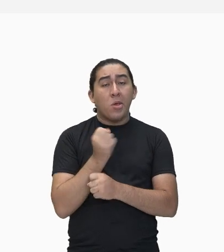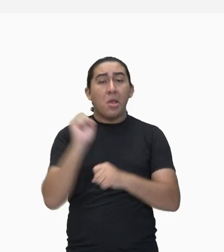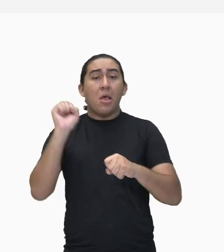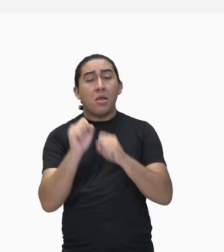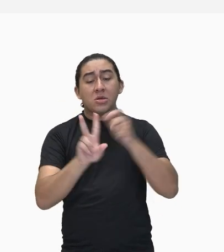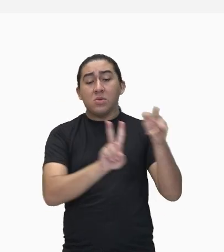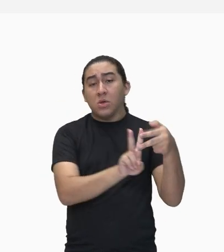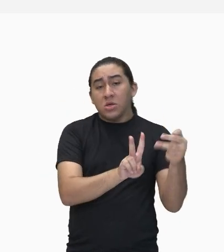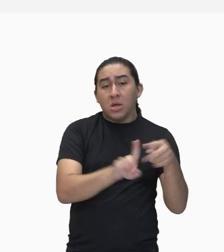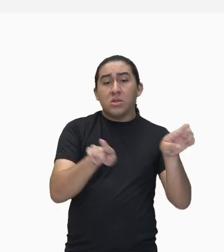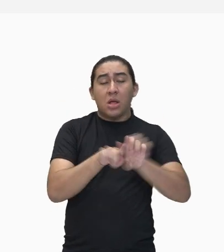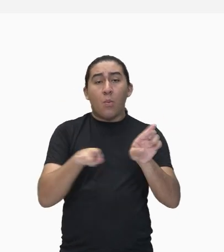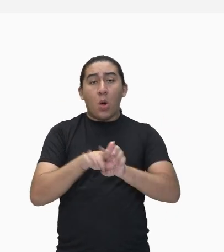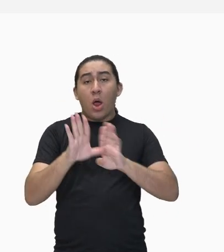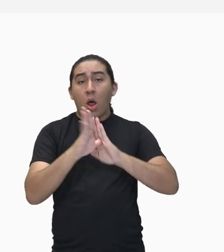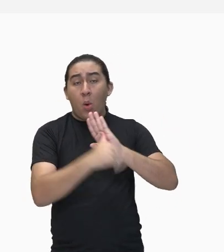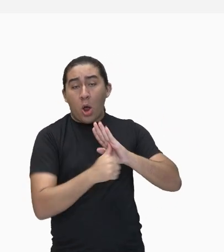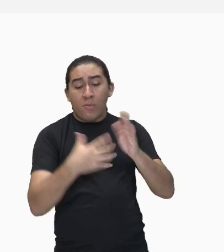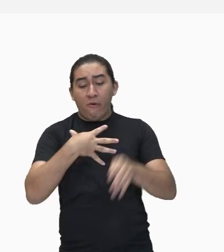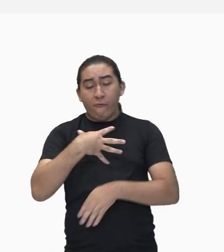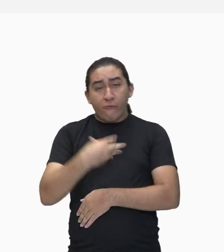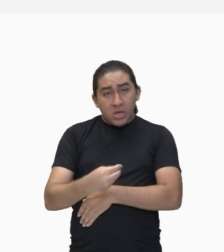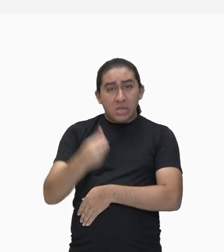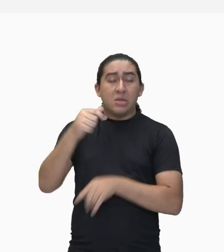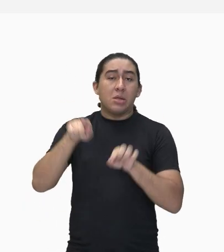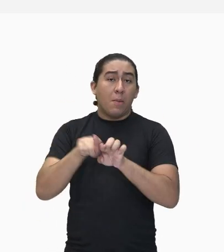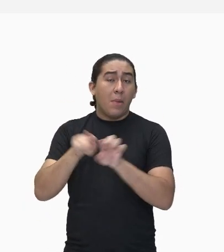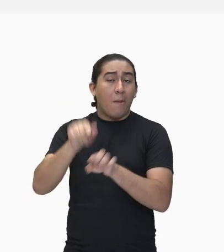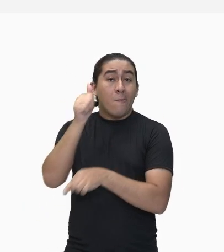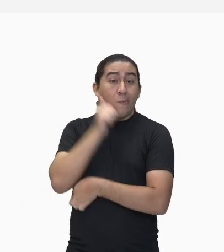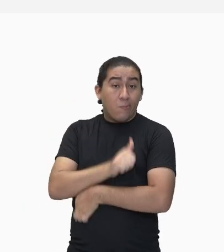guerreiros, vem roubar-los a filha, a mulher?